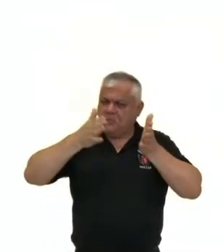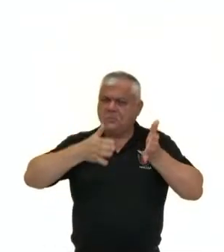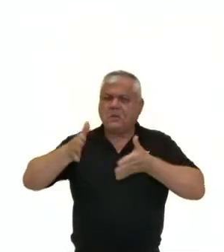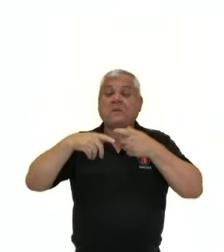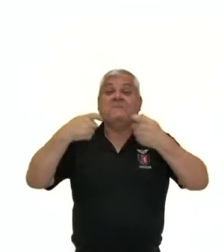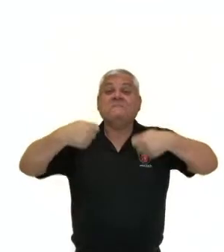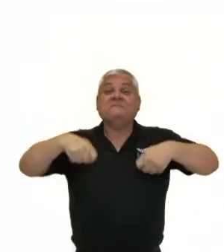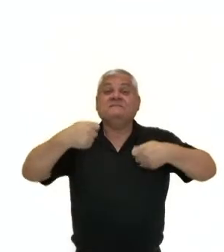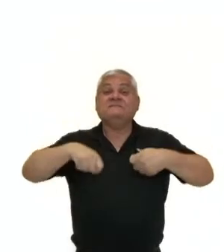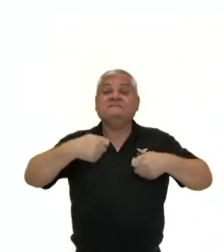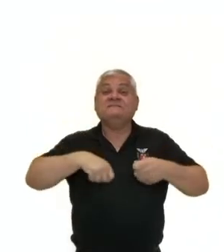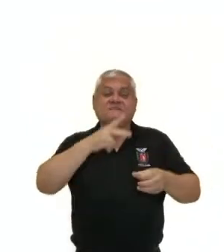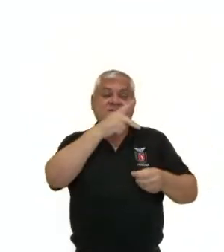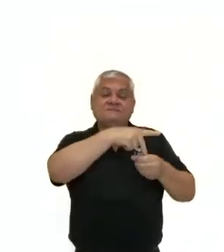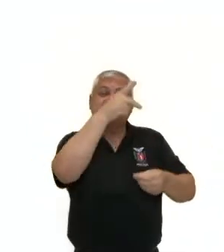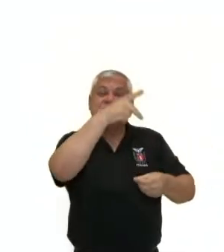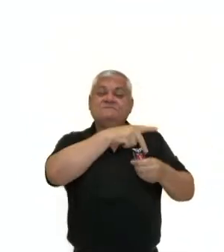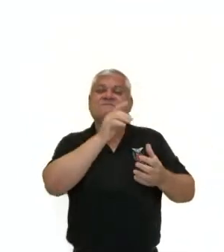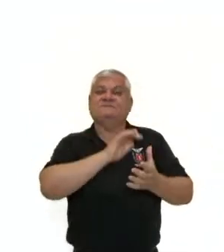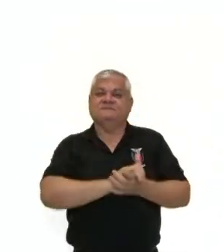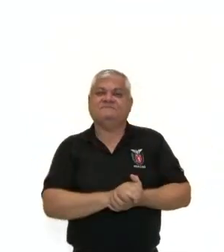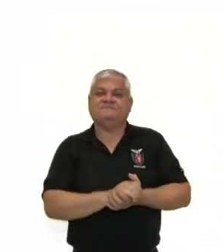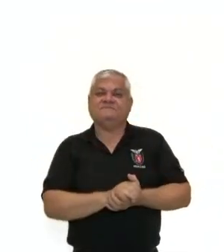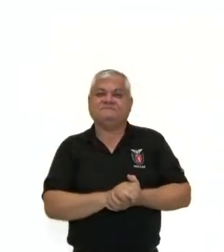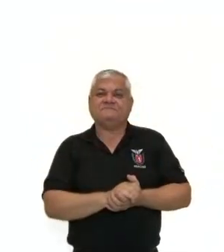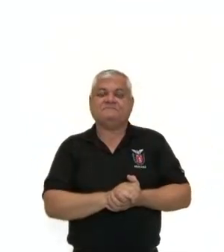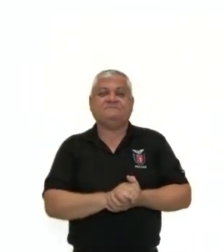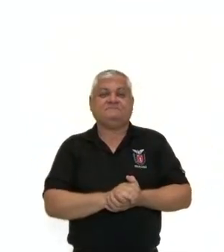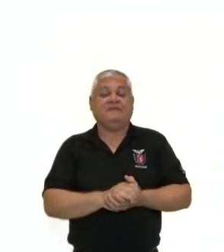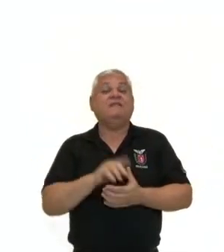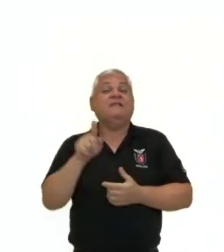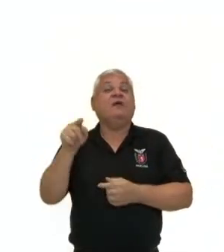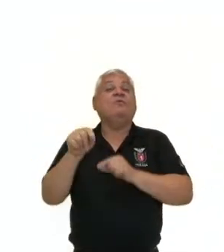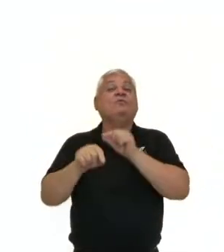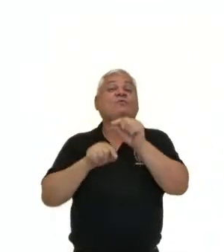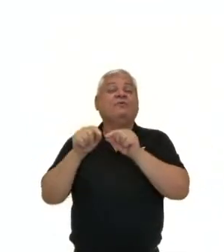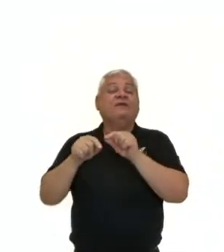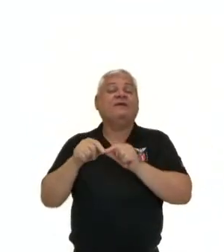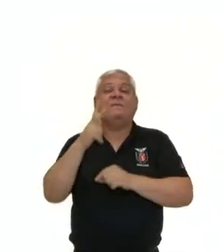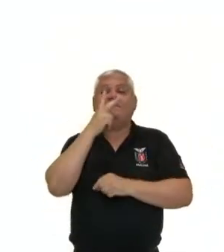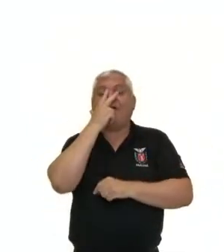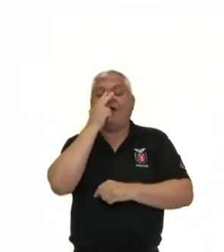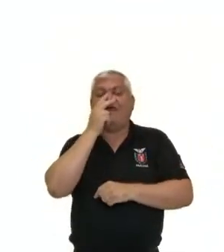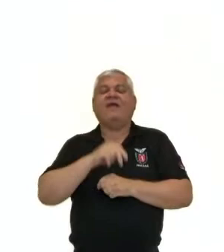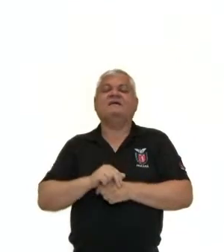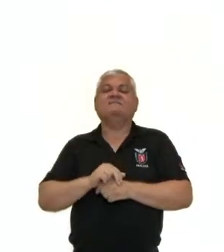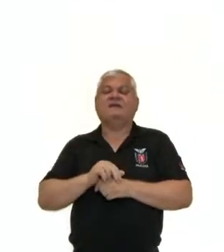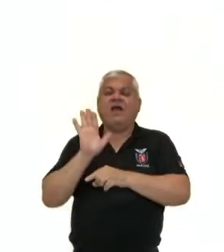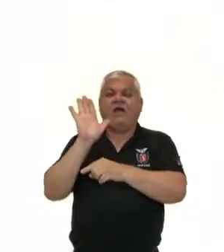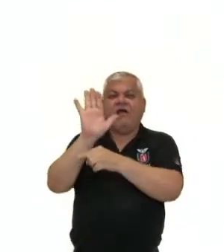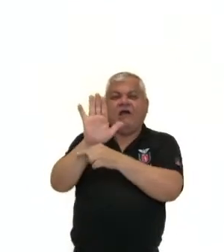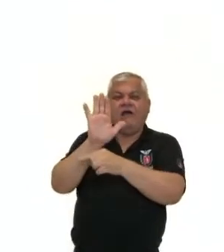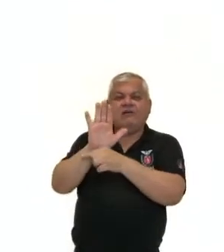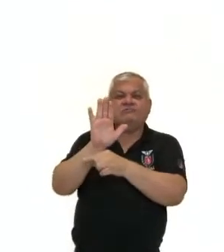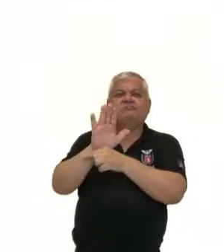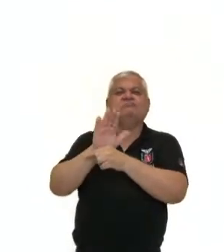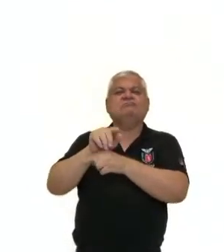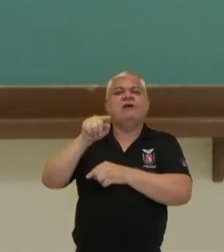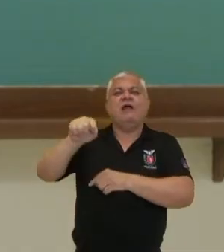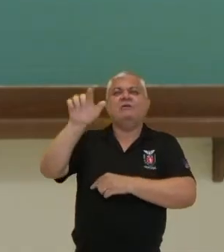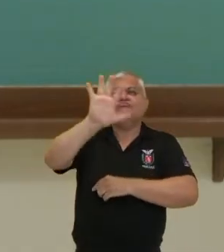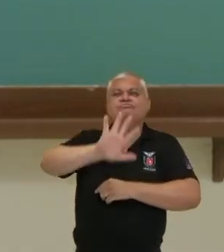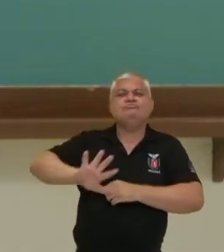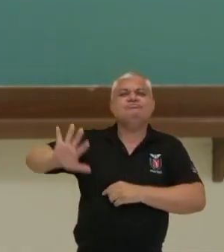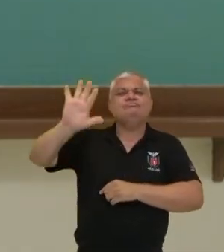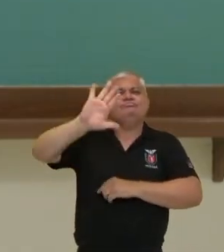uma vez que não é autossuficiente então recurso esse fato favorece a interferência das grandes nações no cenário geopolítico do Oriente Médio